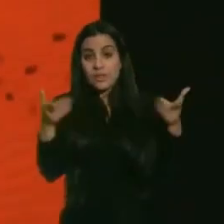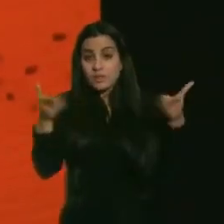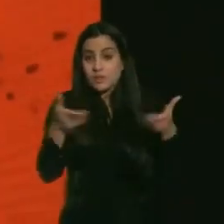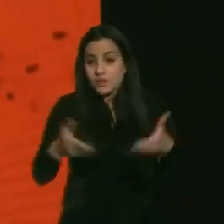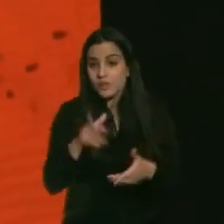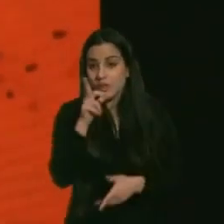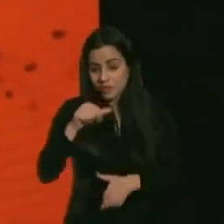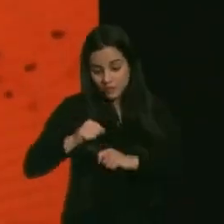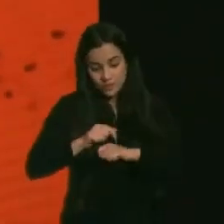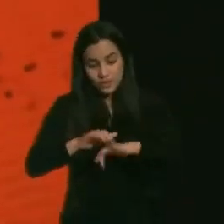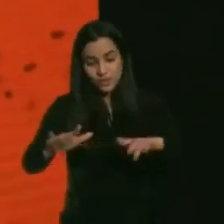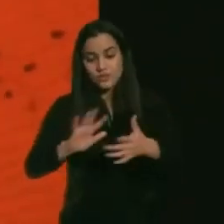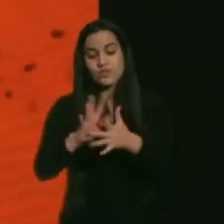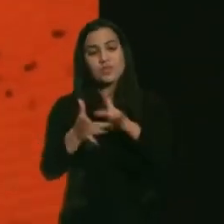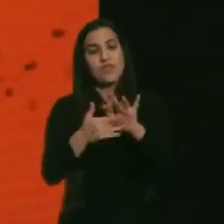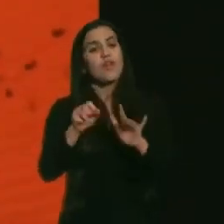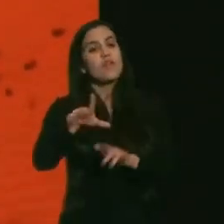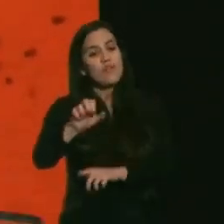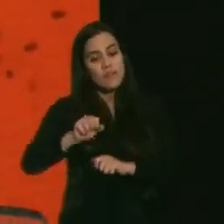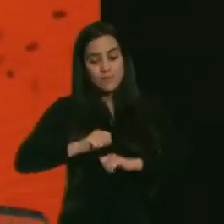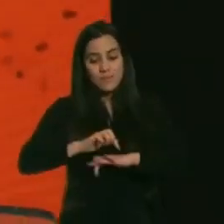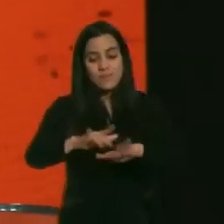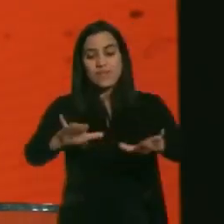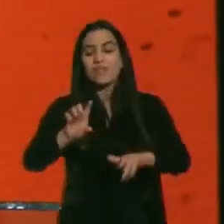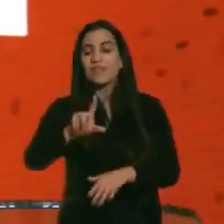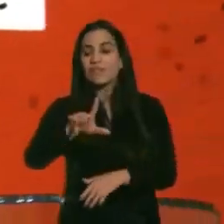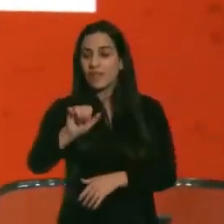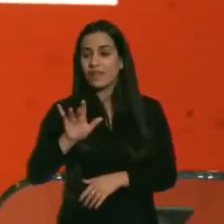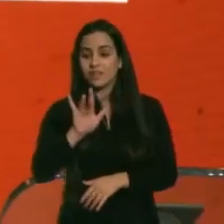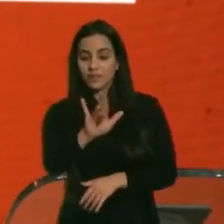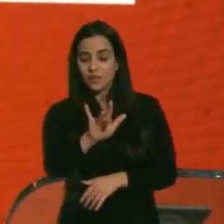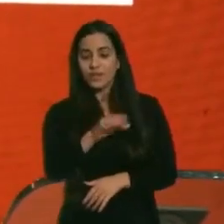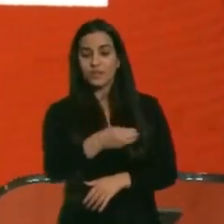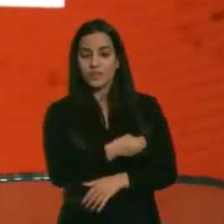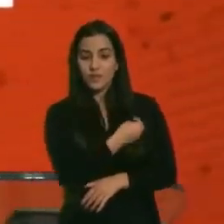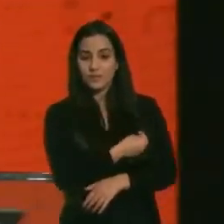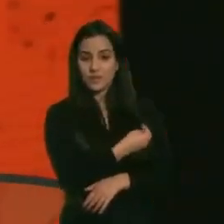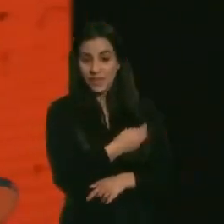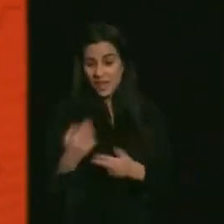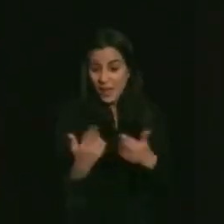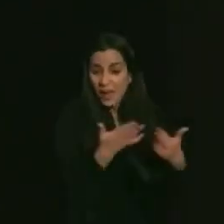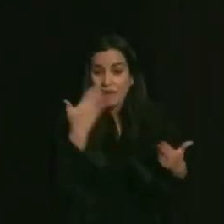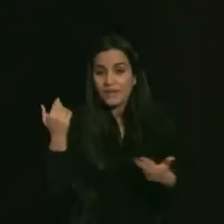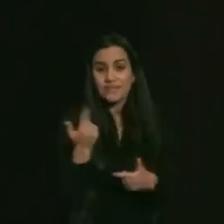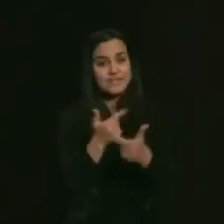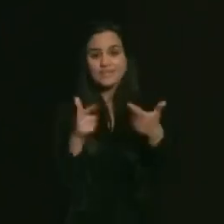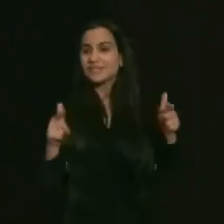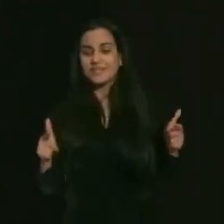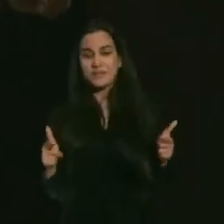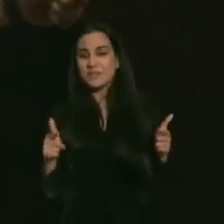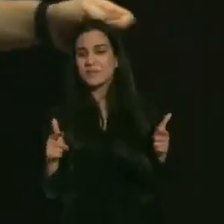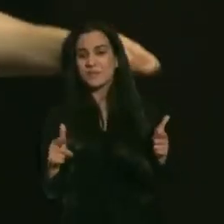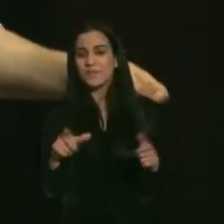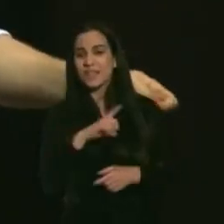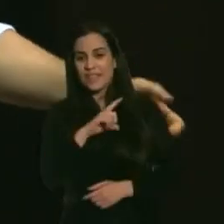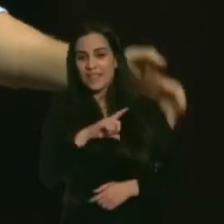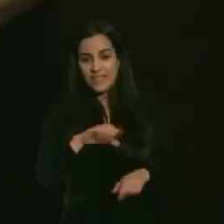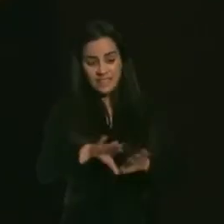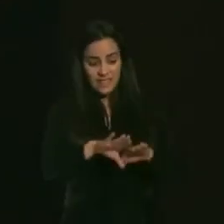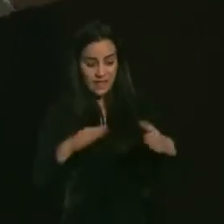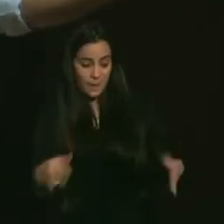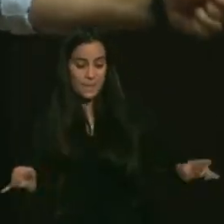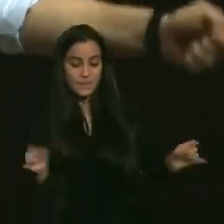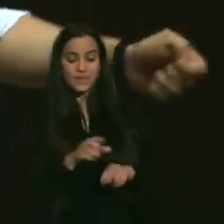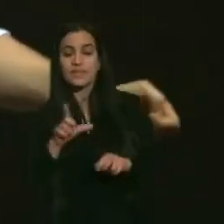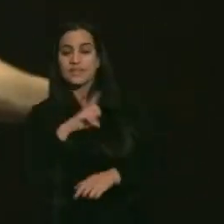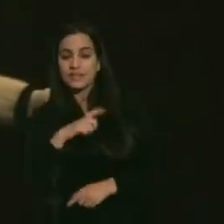vai chegar, vai tocar a sua vida. Você não será o mesmo, você não será mais a mesma. Existe um banquete,